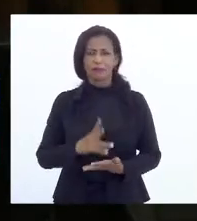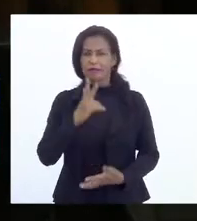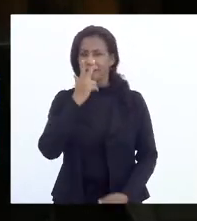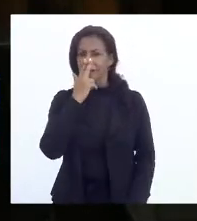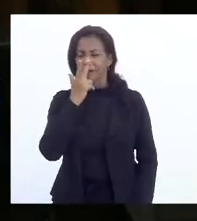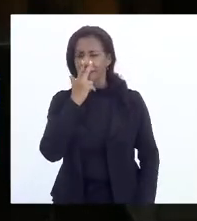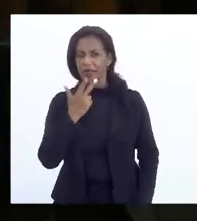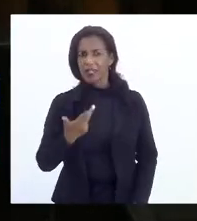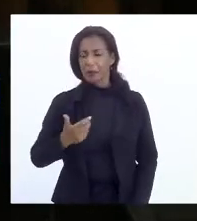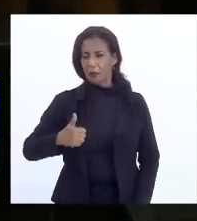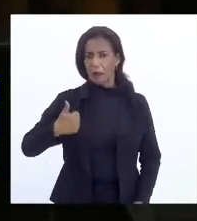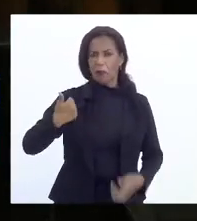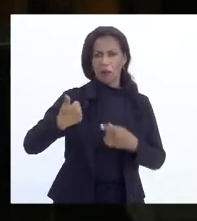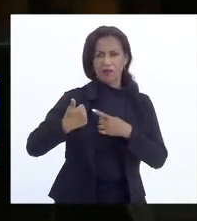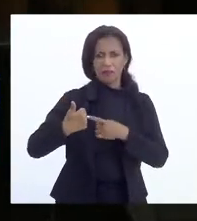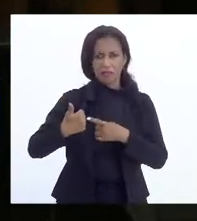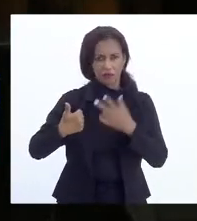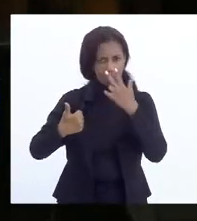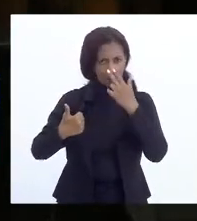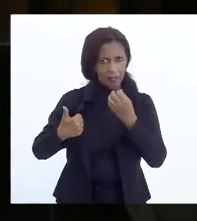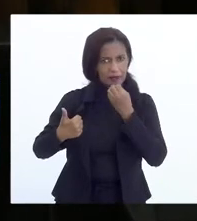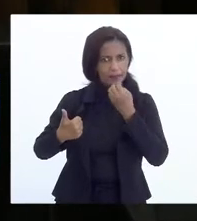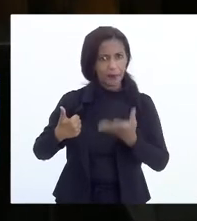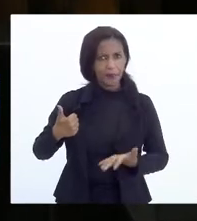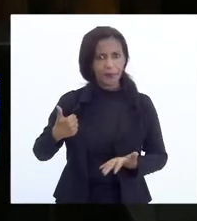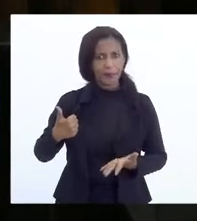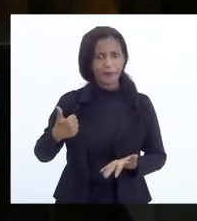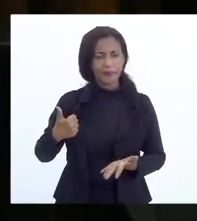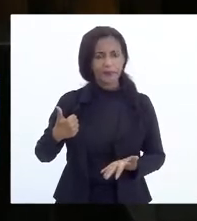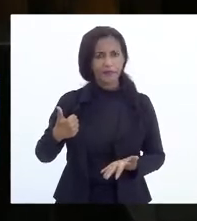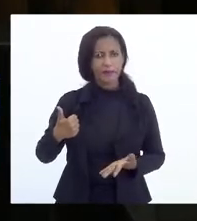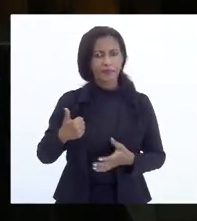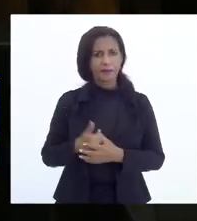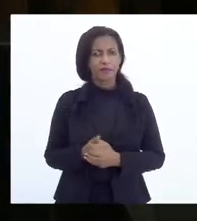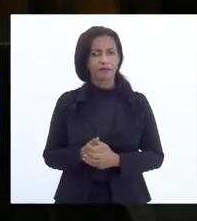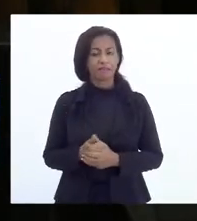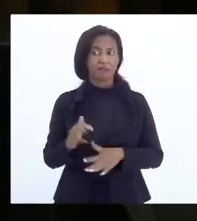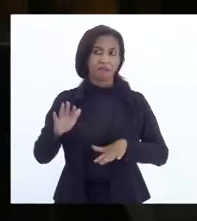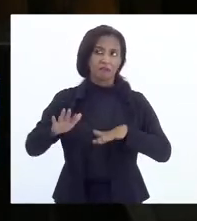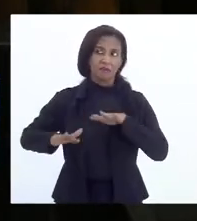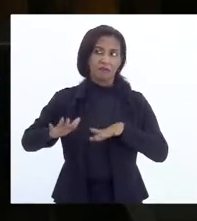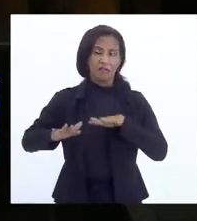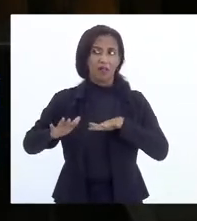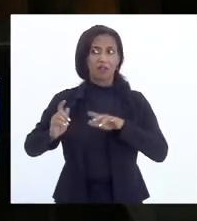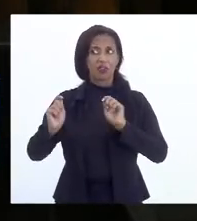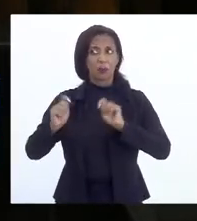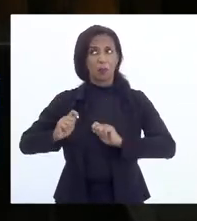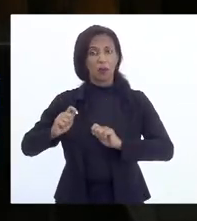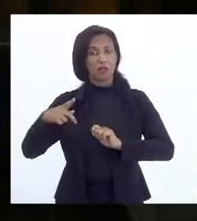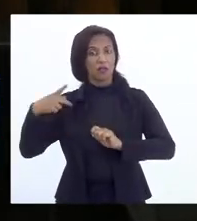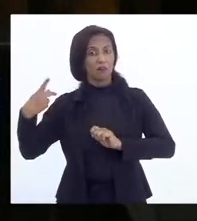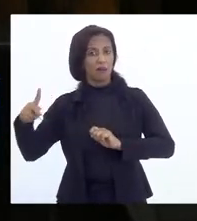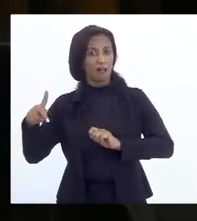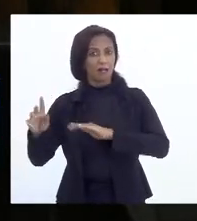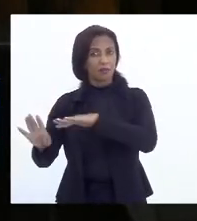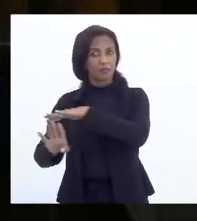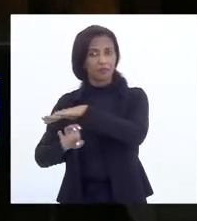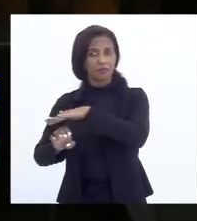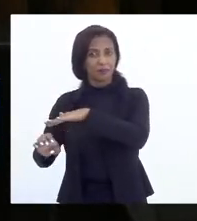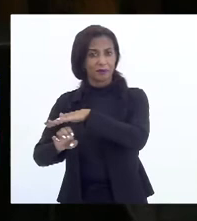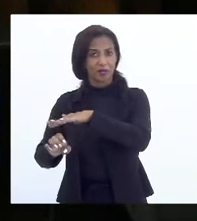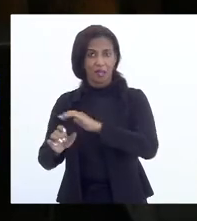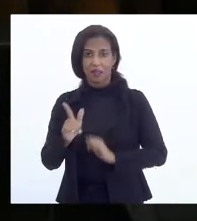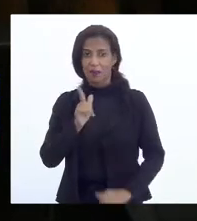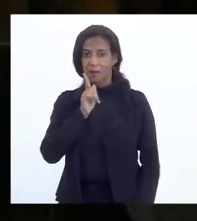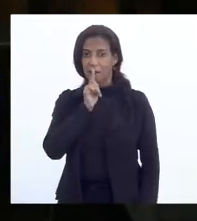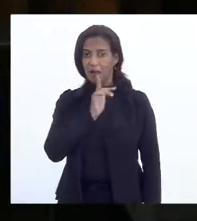algo positivo, deputado Flávio Serafini. Talvez seja positivo para eles, para a SEDAI